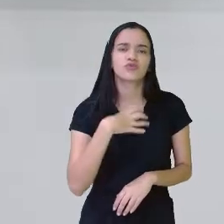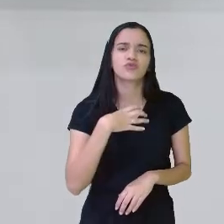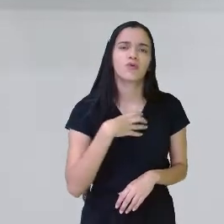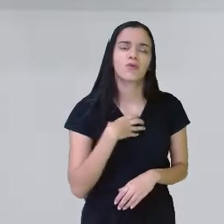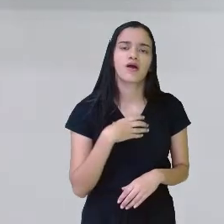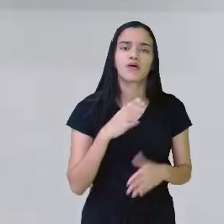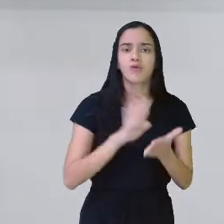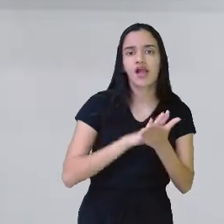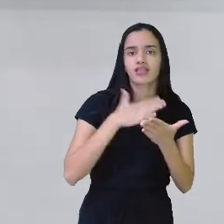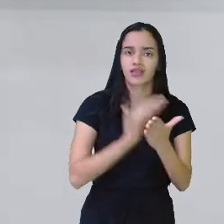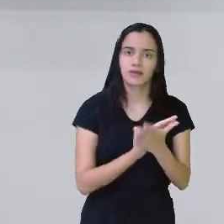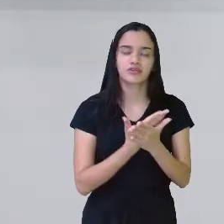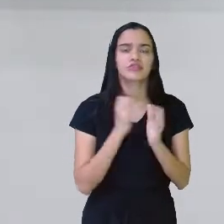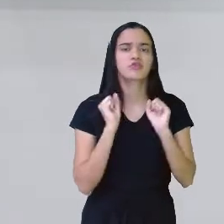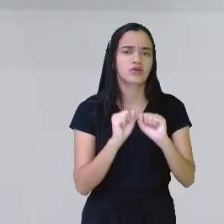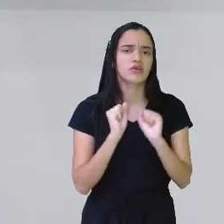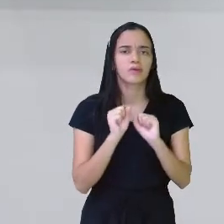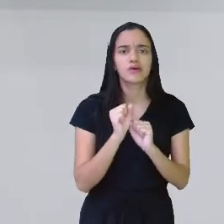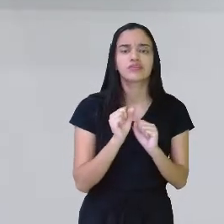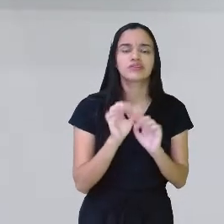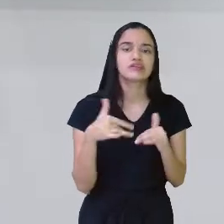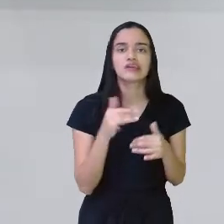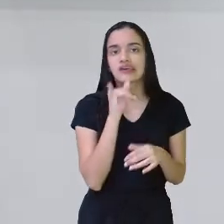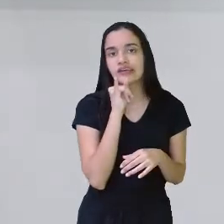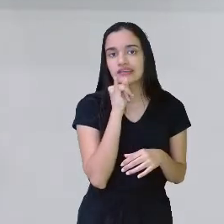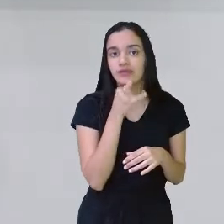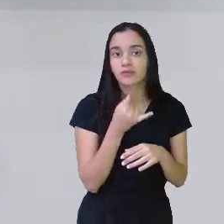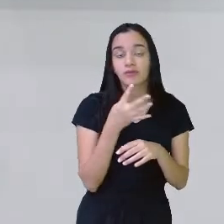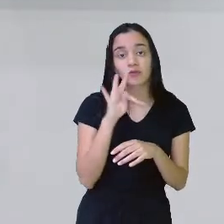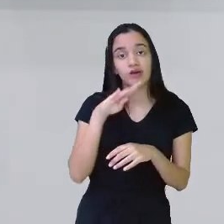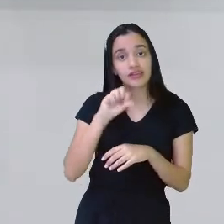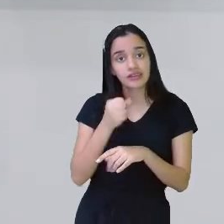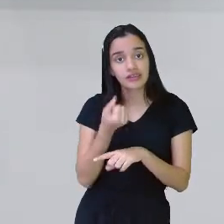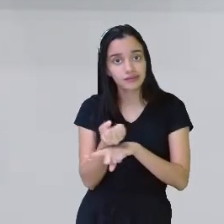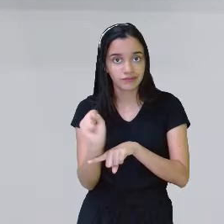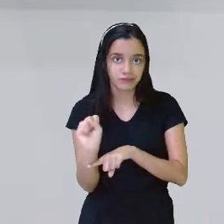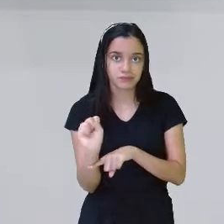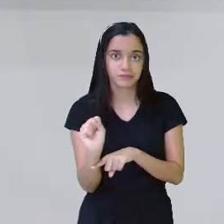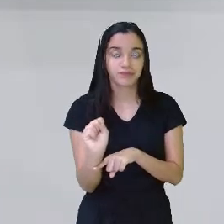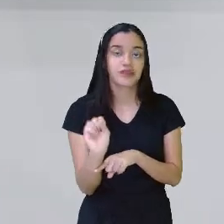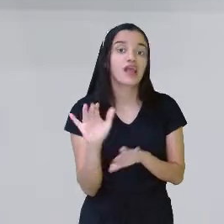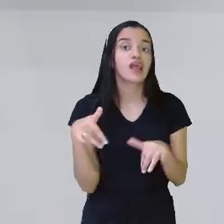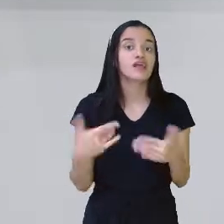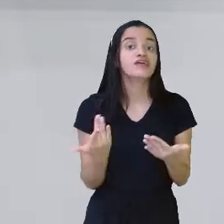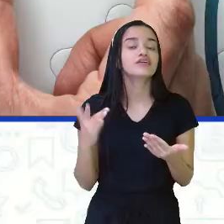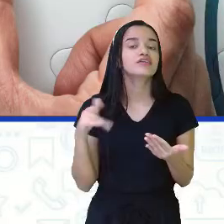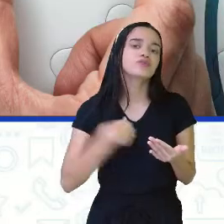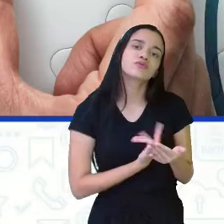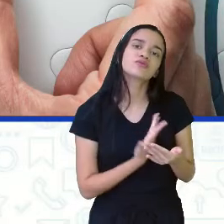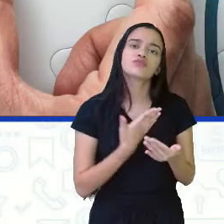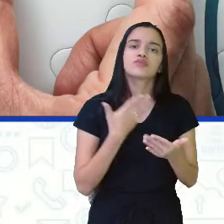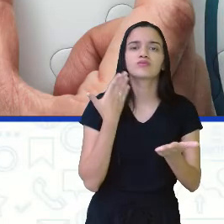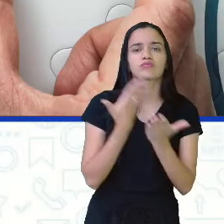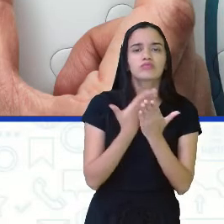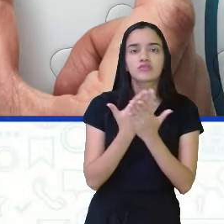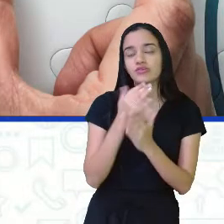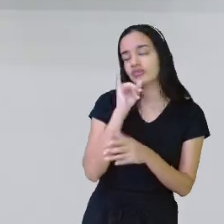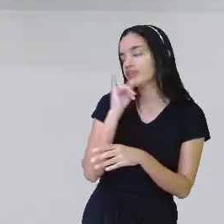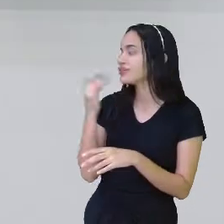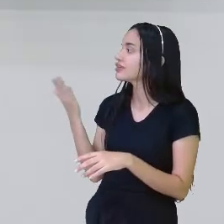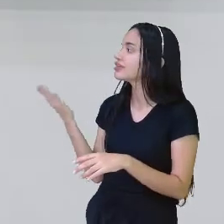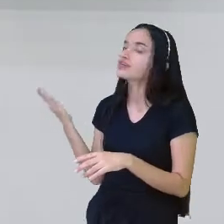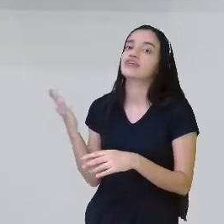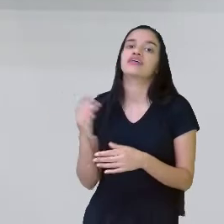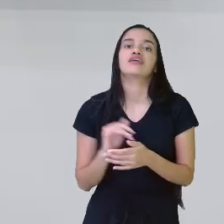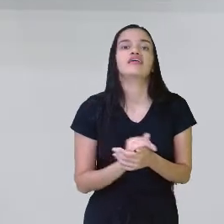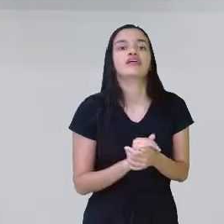uma interpretação que pode ir de encontro com a tese defendida. Então a gente vai trabalhar assim, o exemplo. O